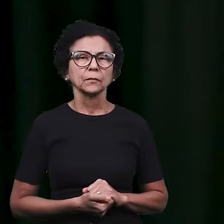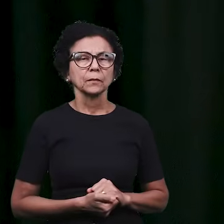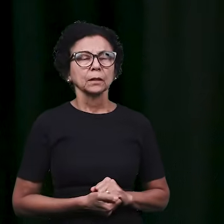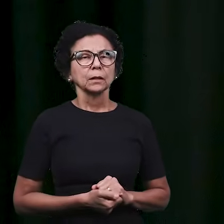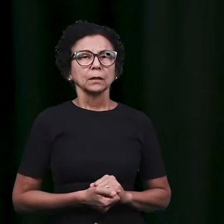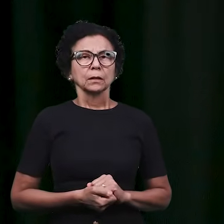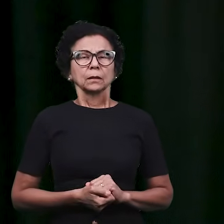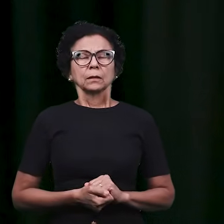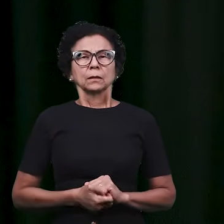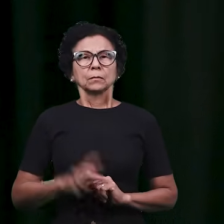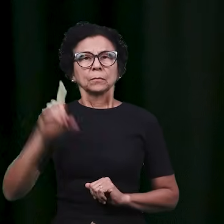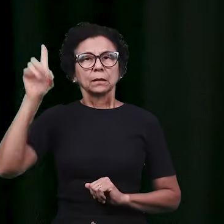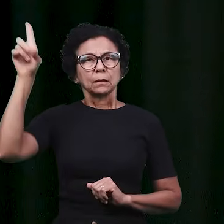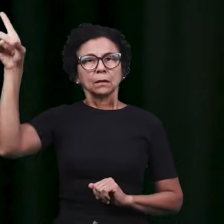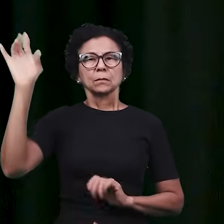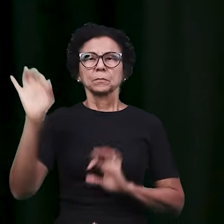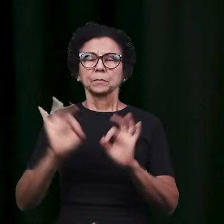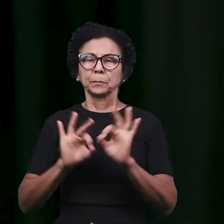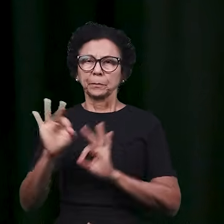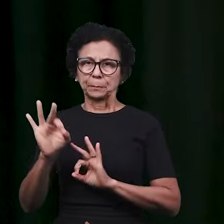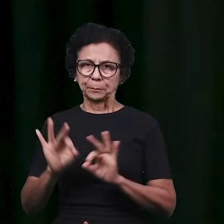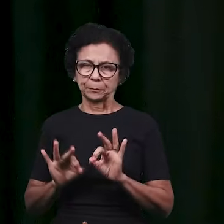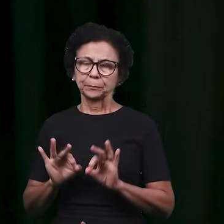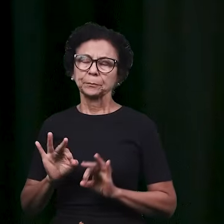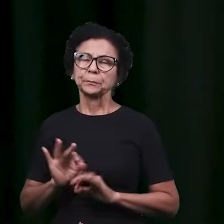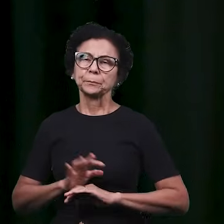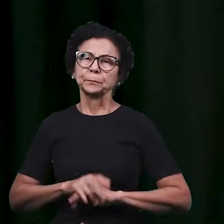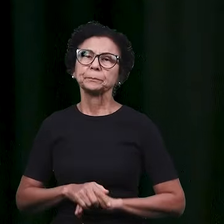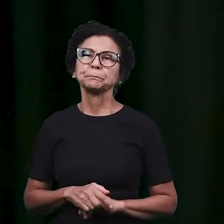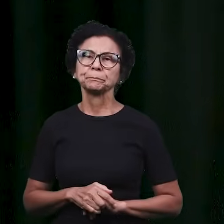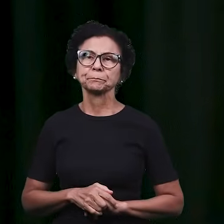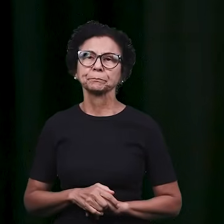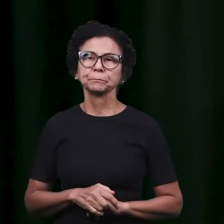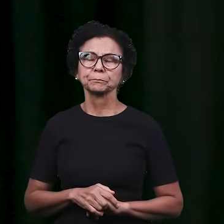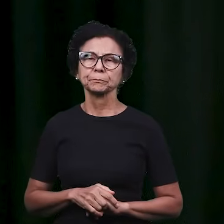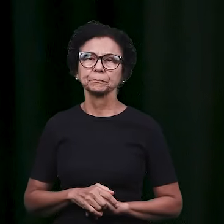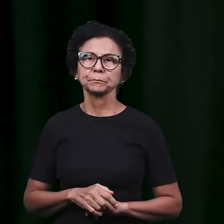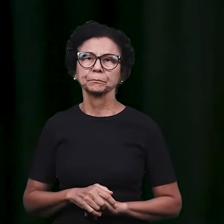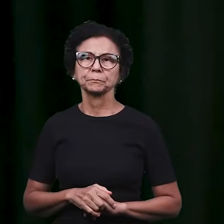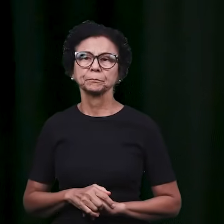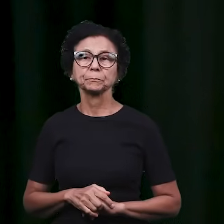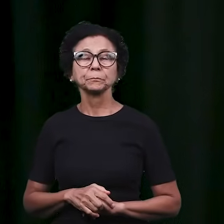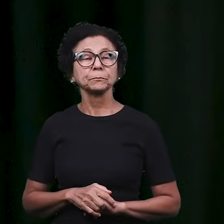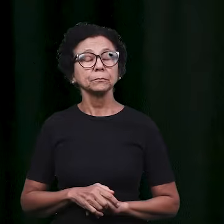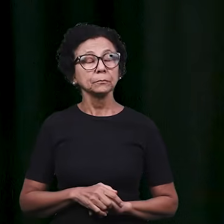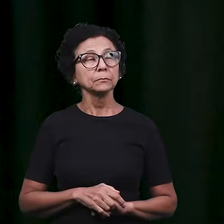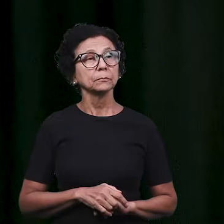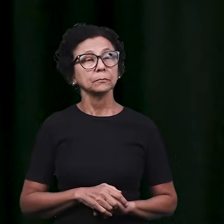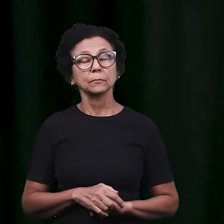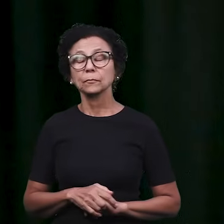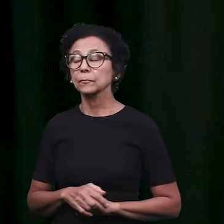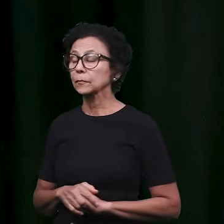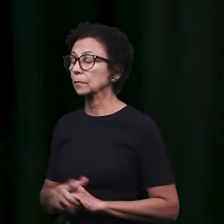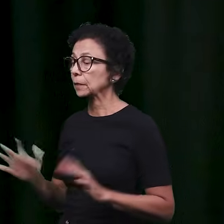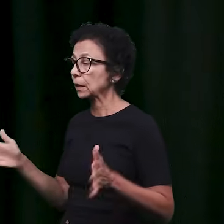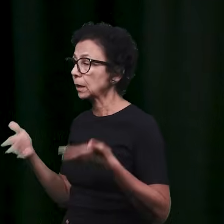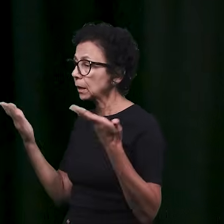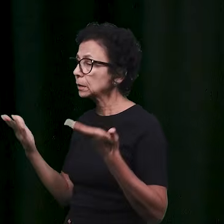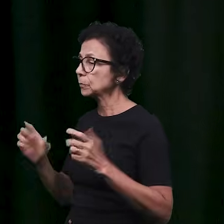homem. Mas quando Moisés fala com Josué, ele diz assim, anima-te,